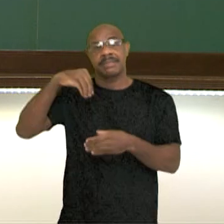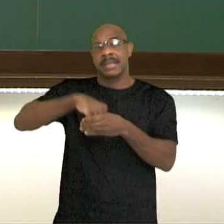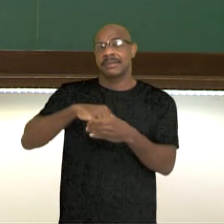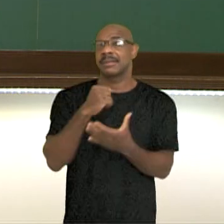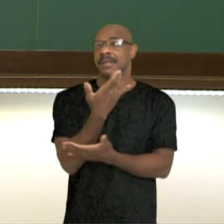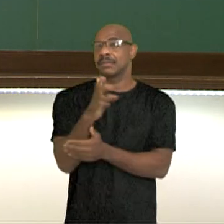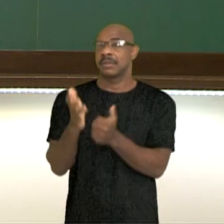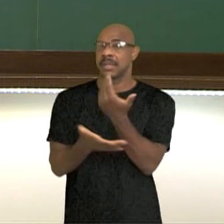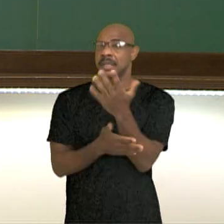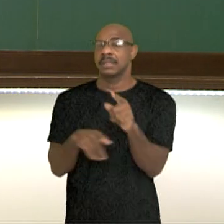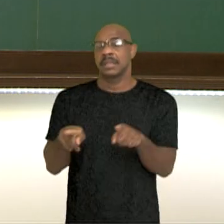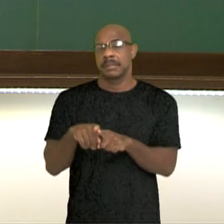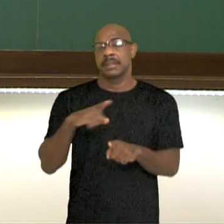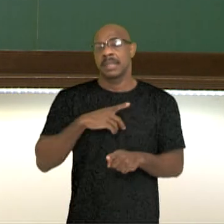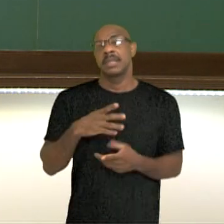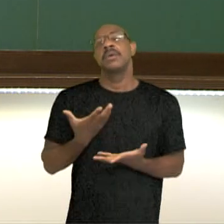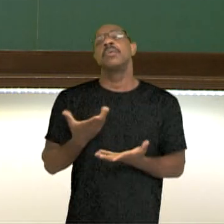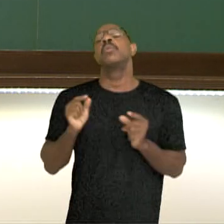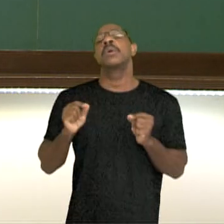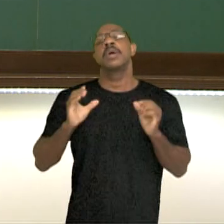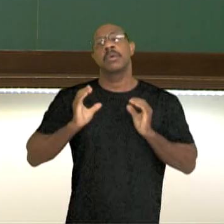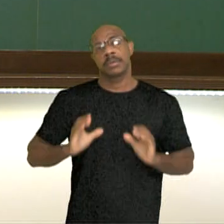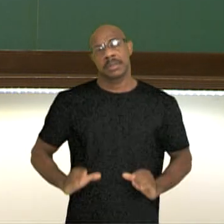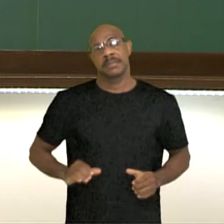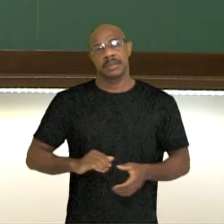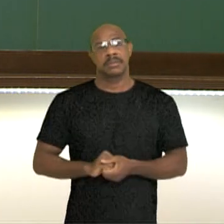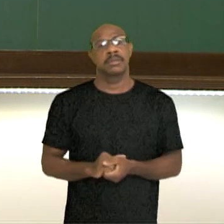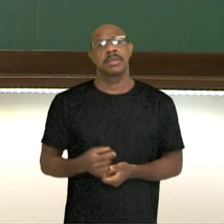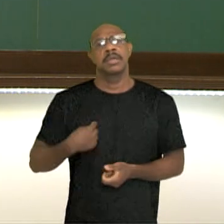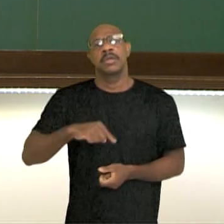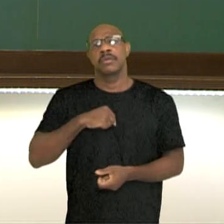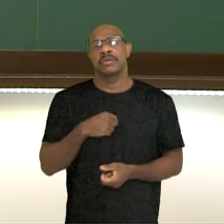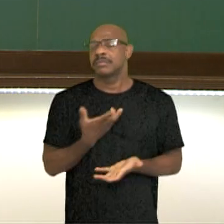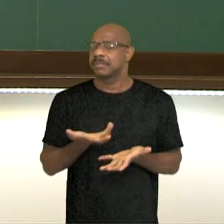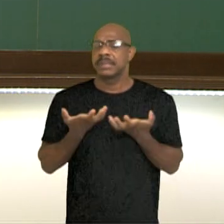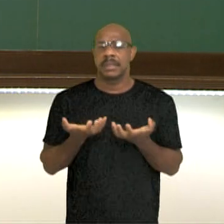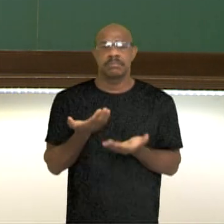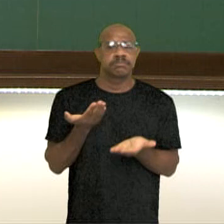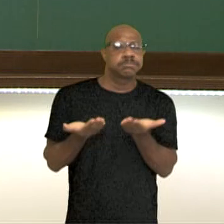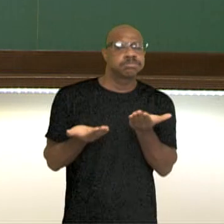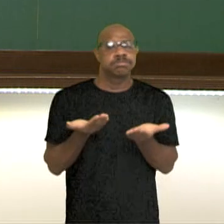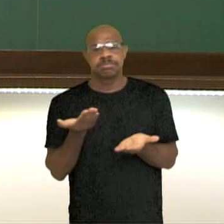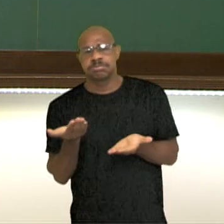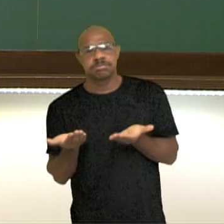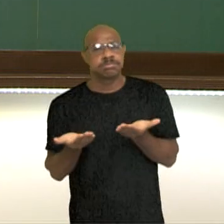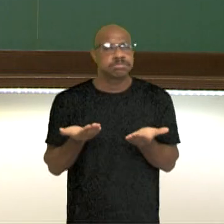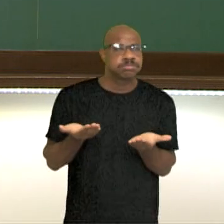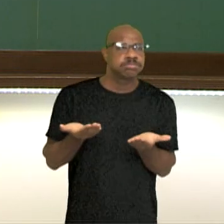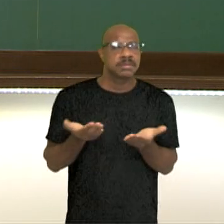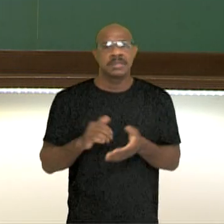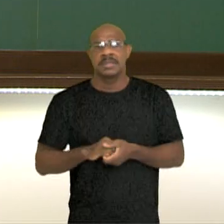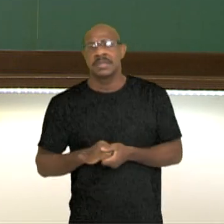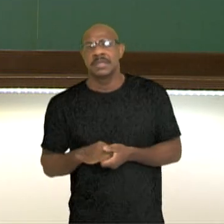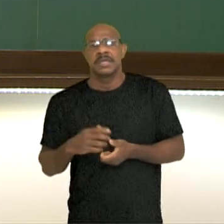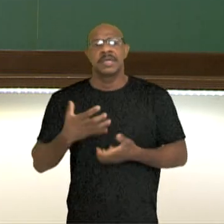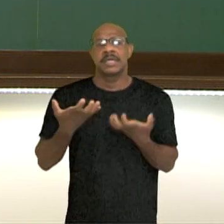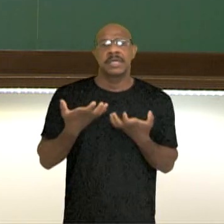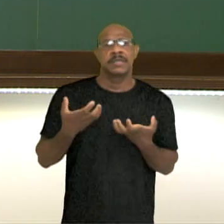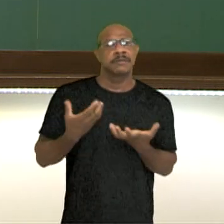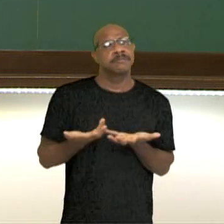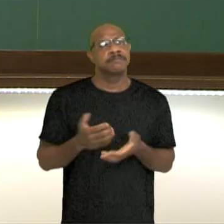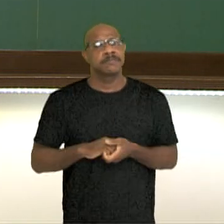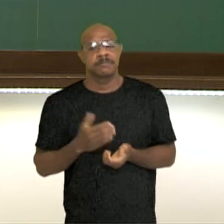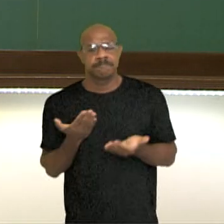comportamento. Qual é, professor? Nós buscamos estabilidade. Sim, eu busco. Professor, que